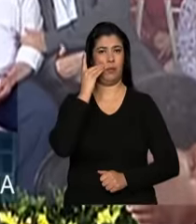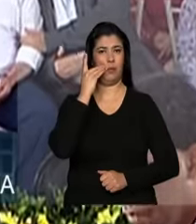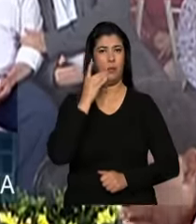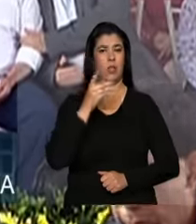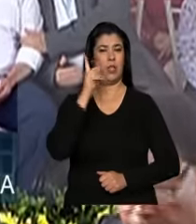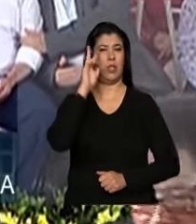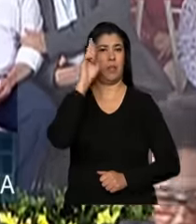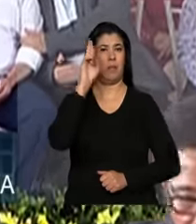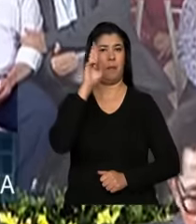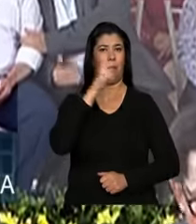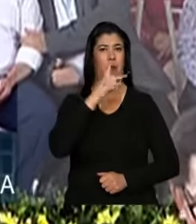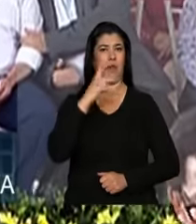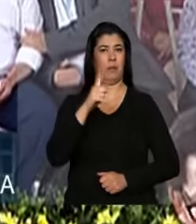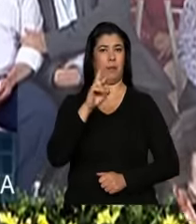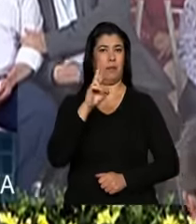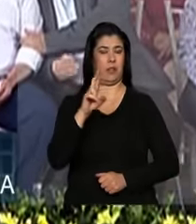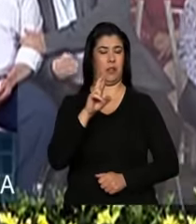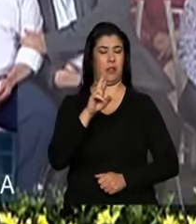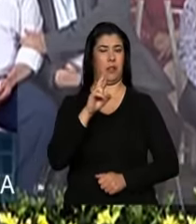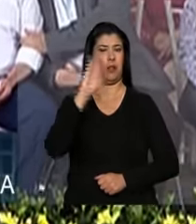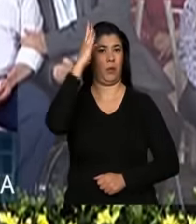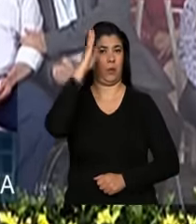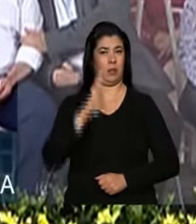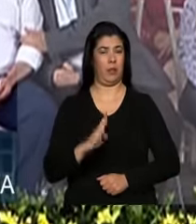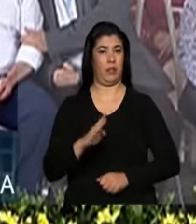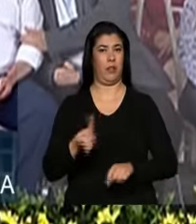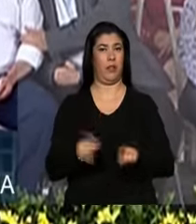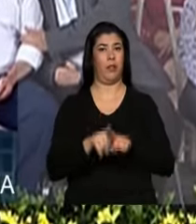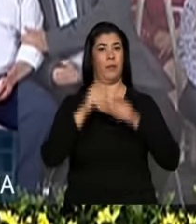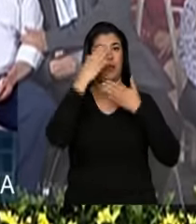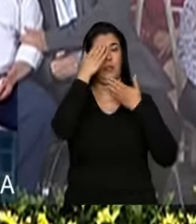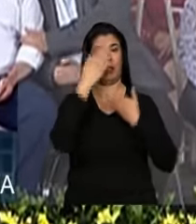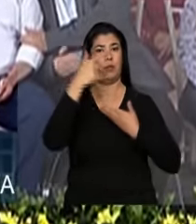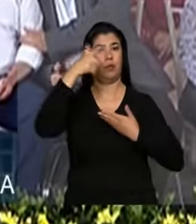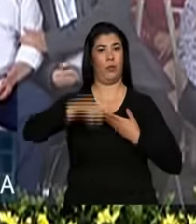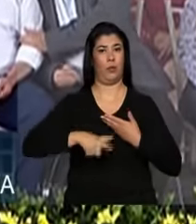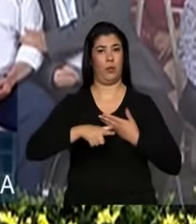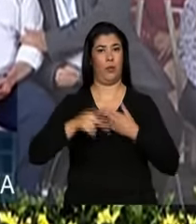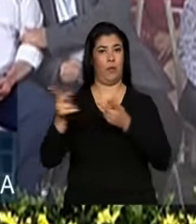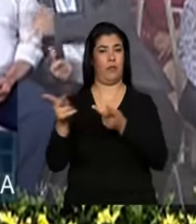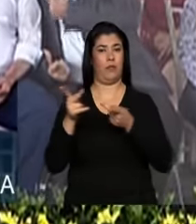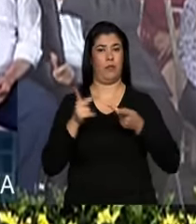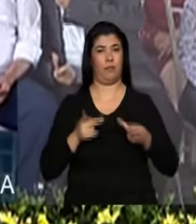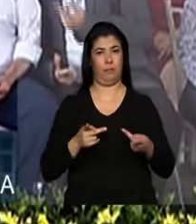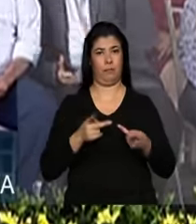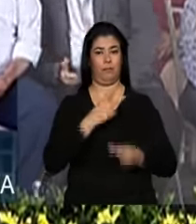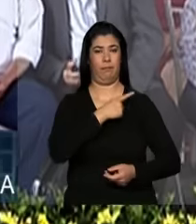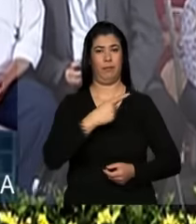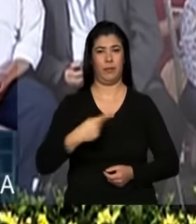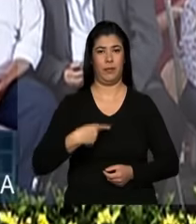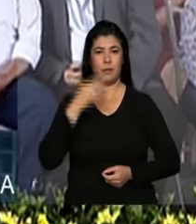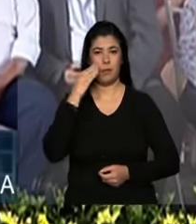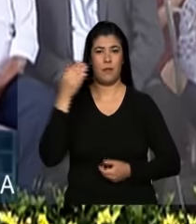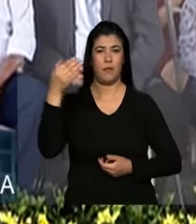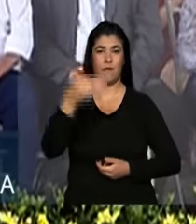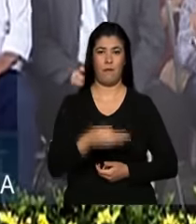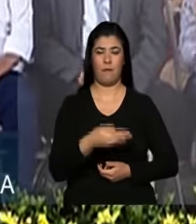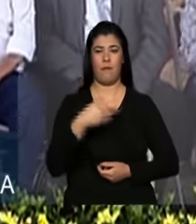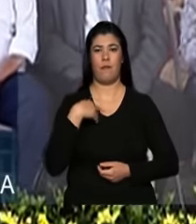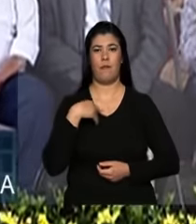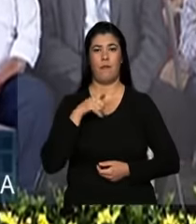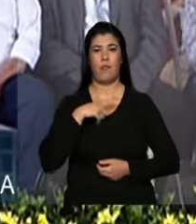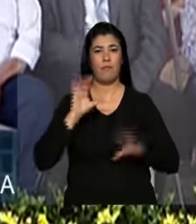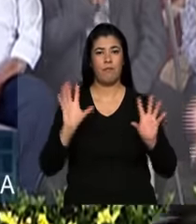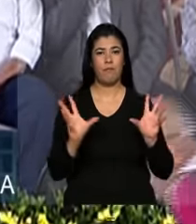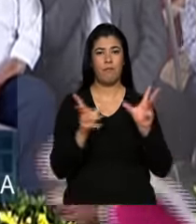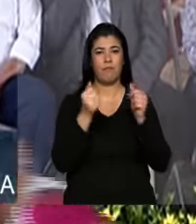Brasil, agradecer mais uma vez por estar aqui em Juazeiro, prestigiando a nossa